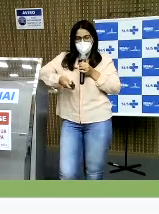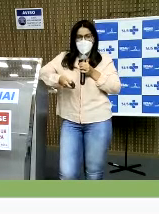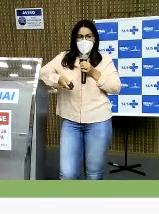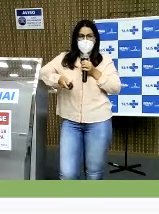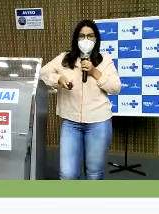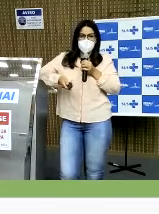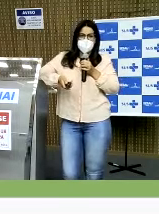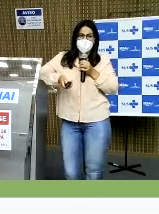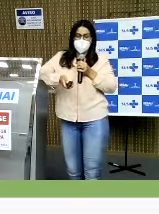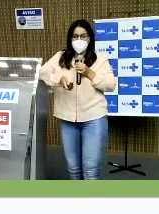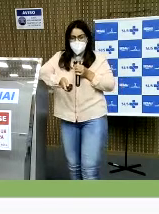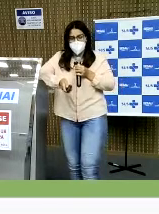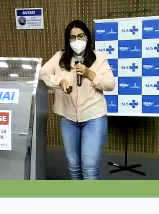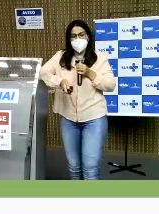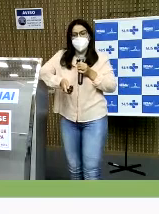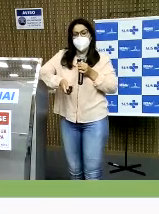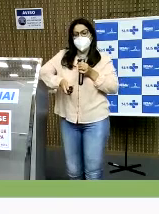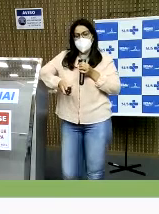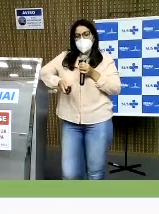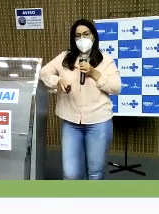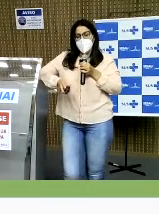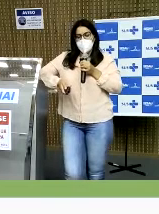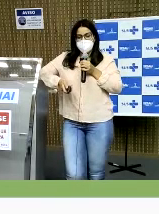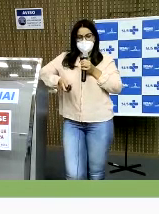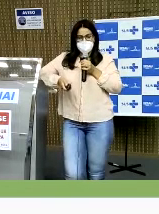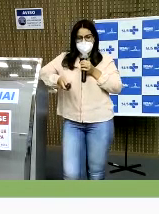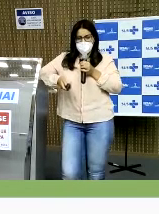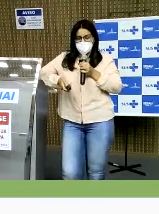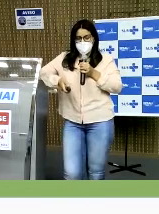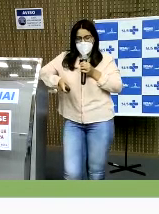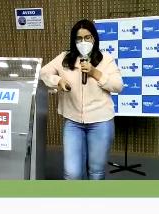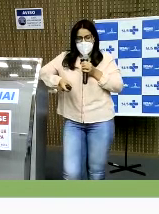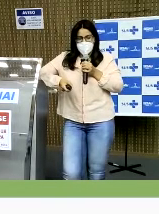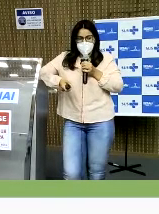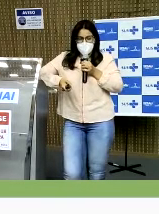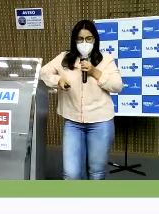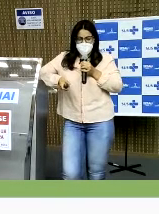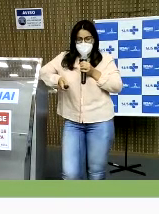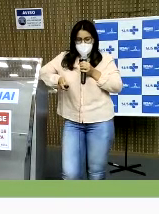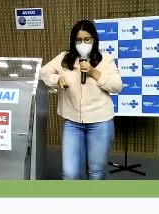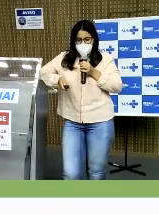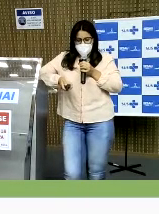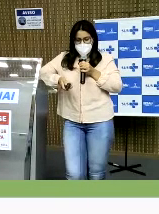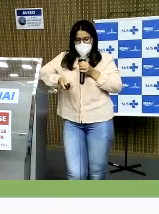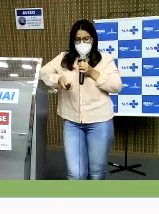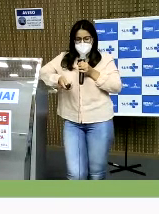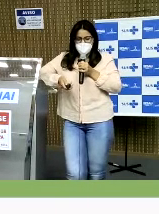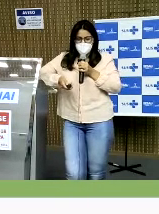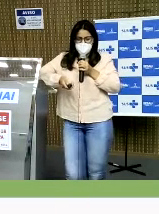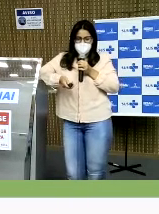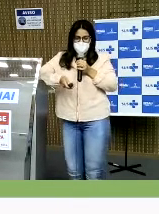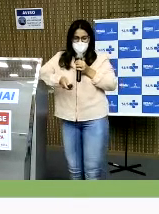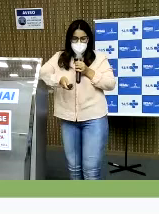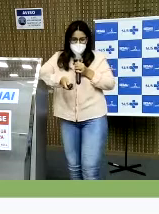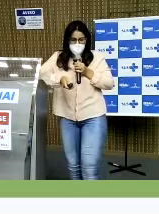muito, muito presente na realidade da gente, né? Doenças transmissíveis. HIV, sífilis e hepatites virais. A razão